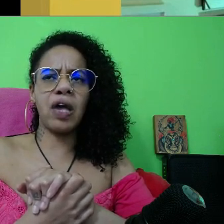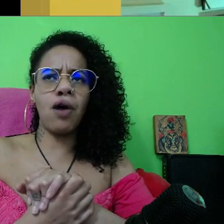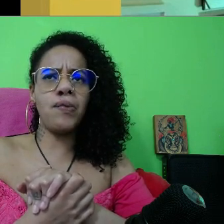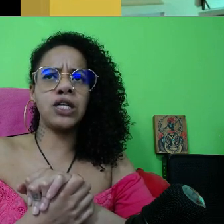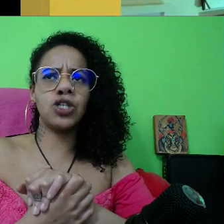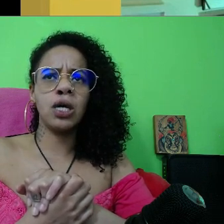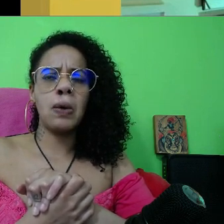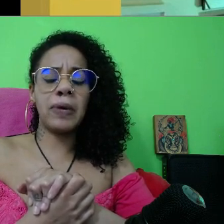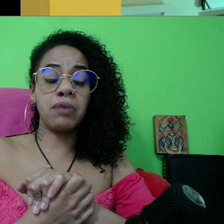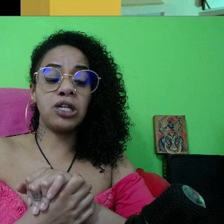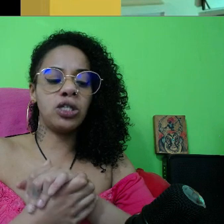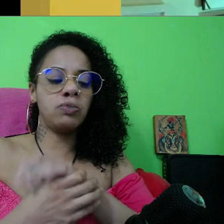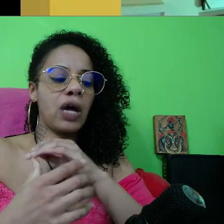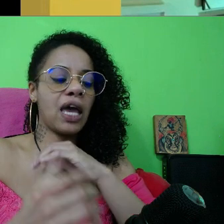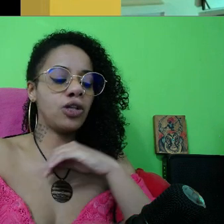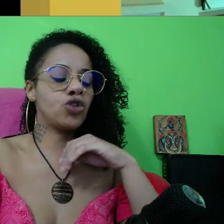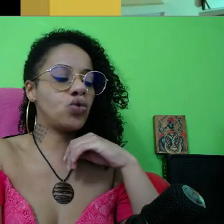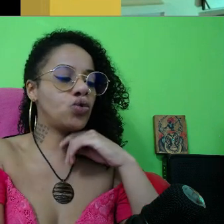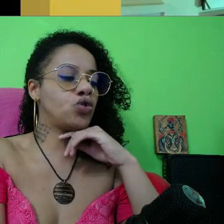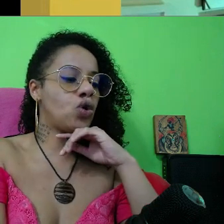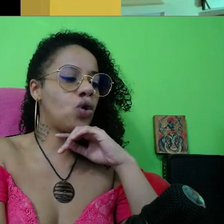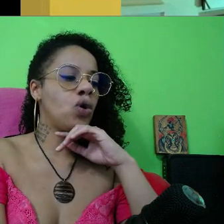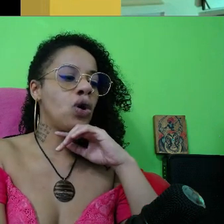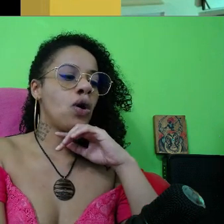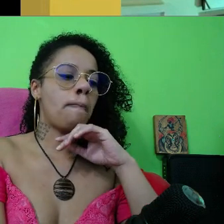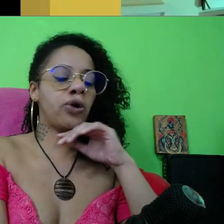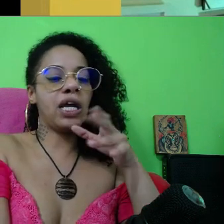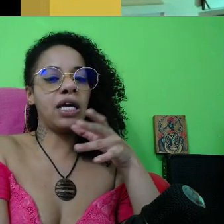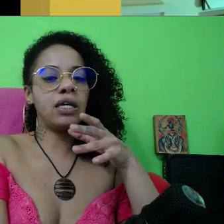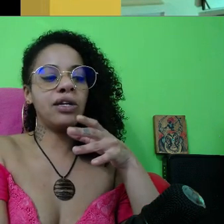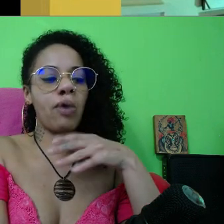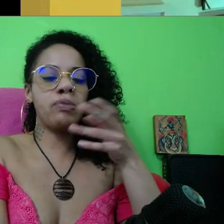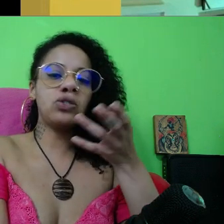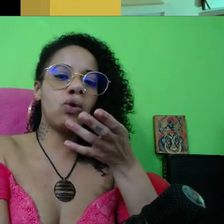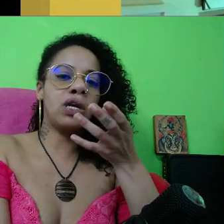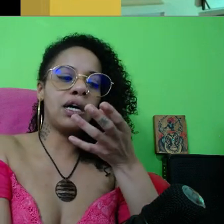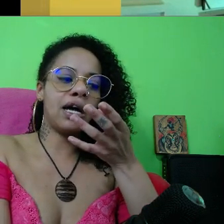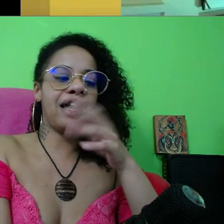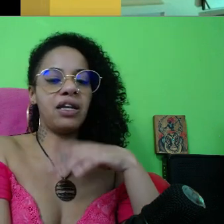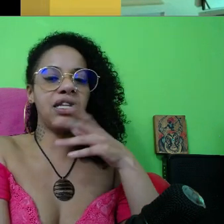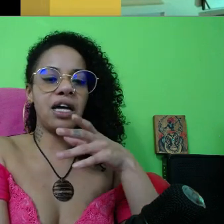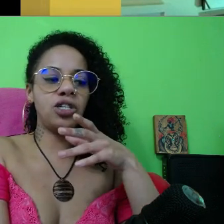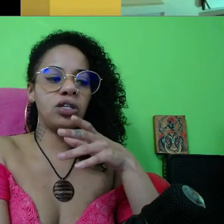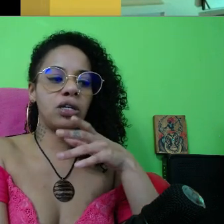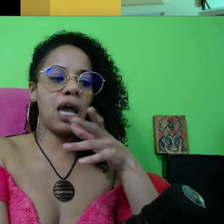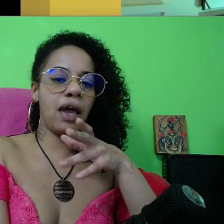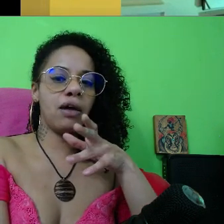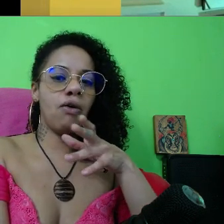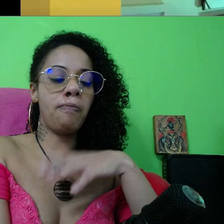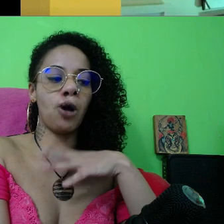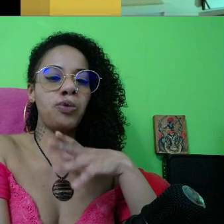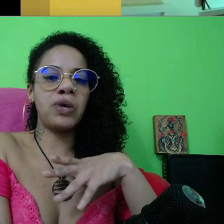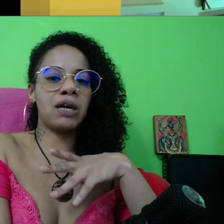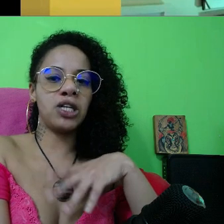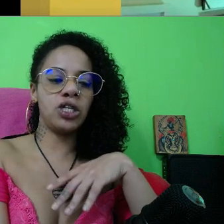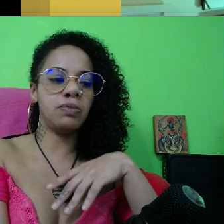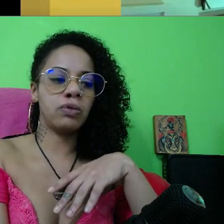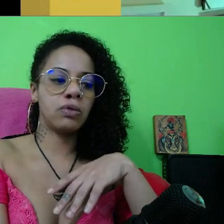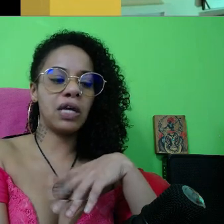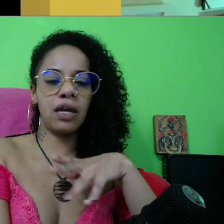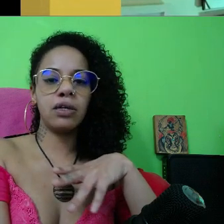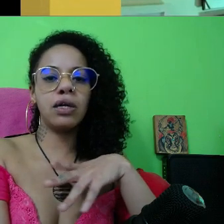ocorre Então realmente pragmatismo é tudo porém não é uma escolha a realidade é o próprio